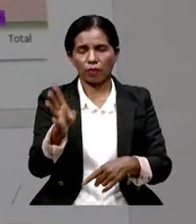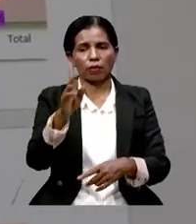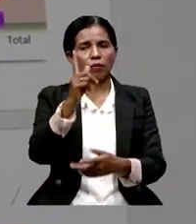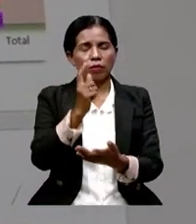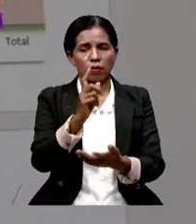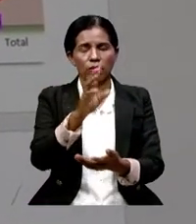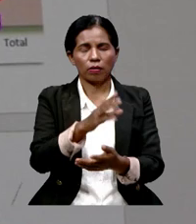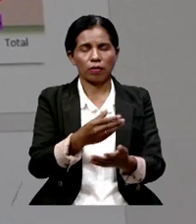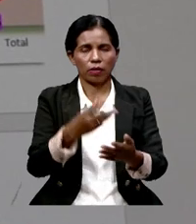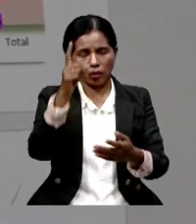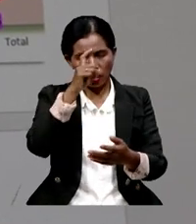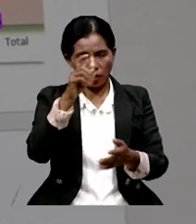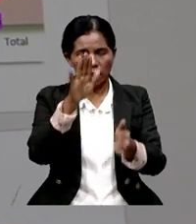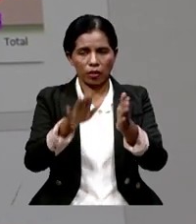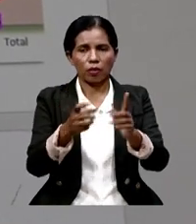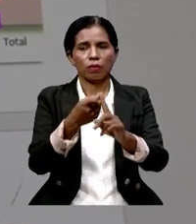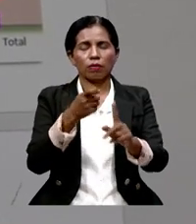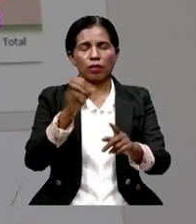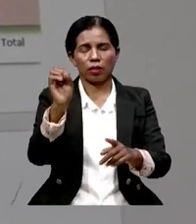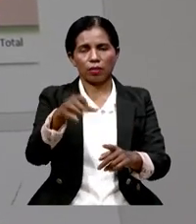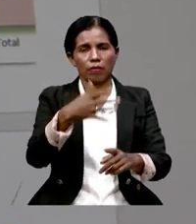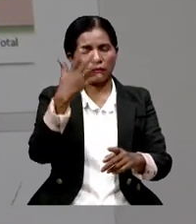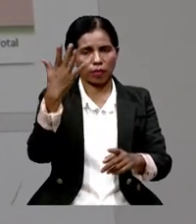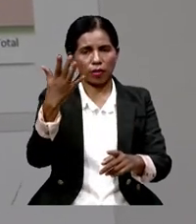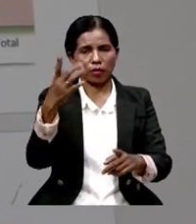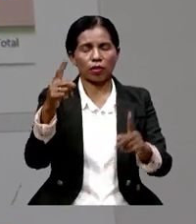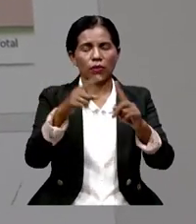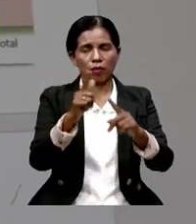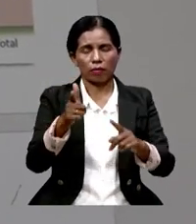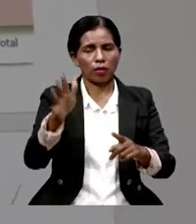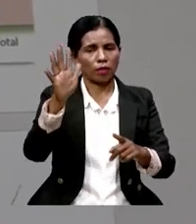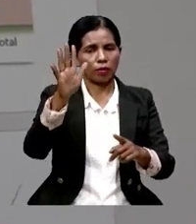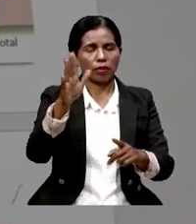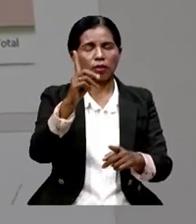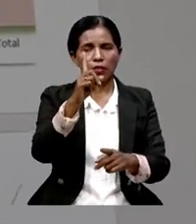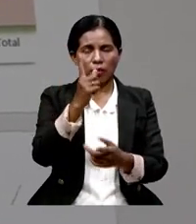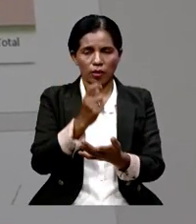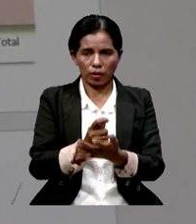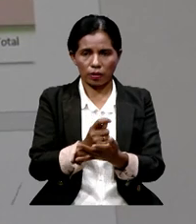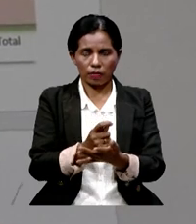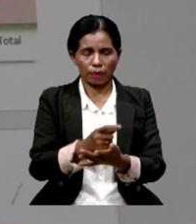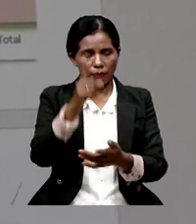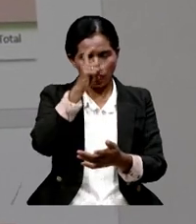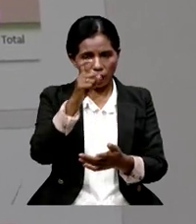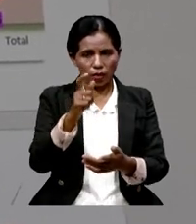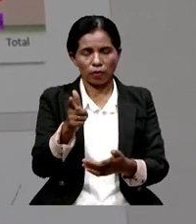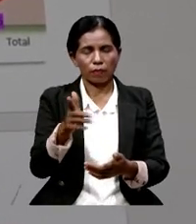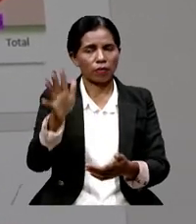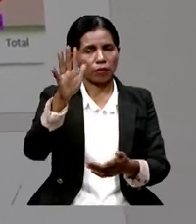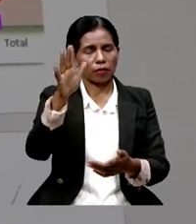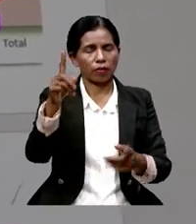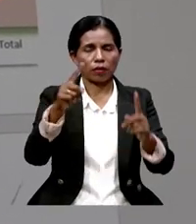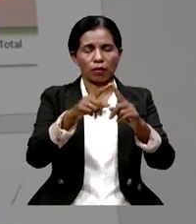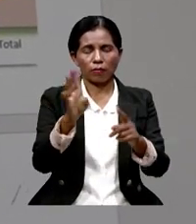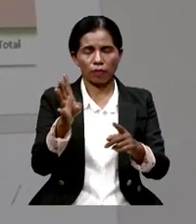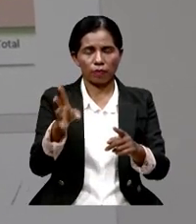maioria ho idade produtivo husi sanu resin lima, to ronulu resin hat rihun ida resin, husi idade ronulu resin lima, to hatnulu